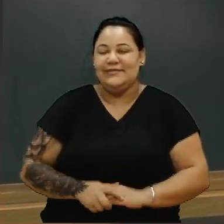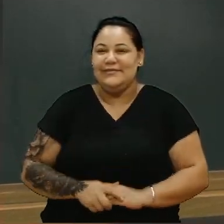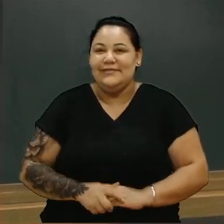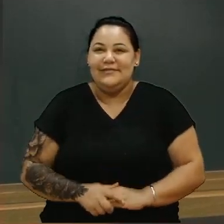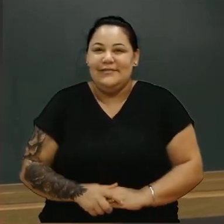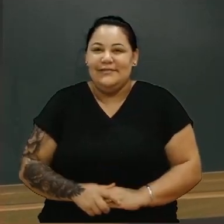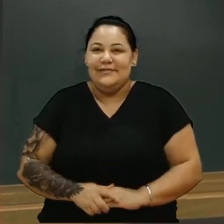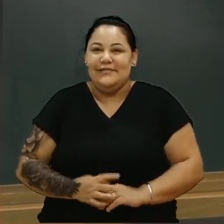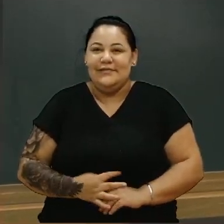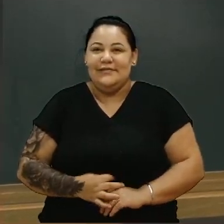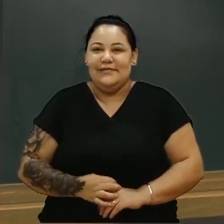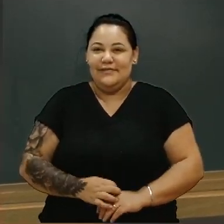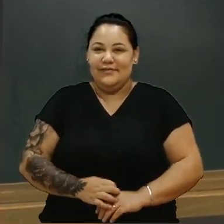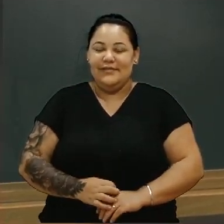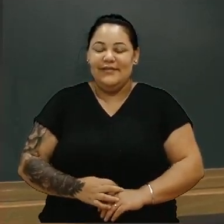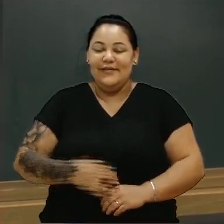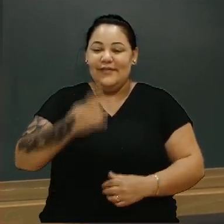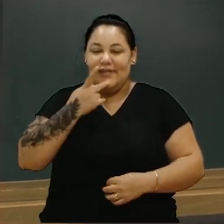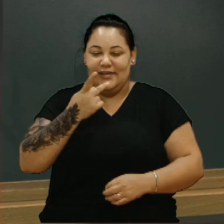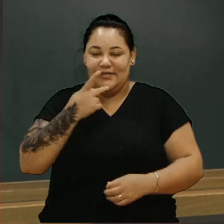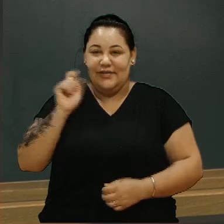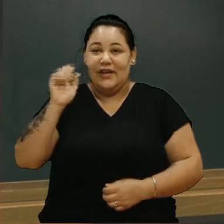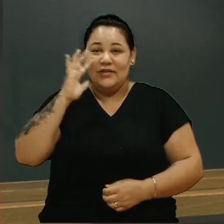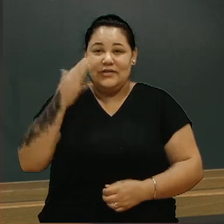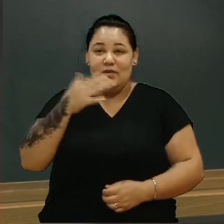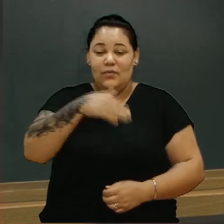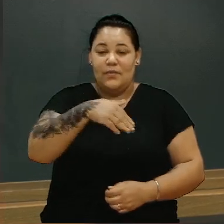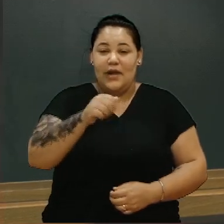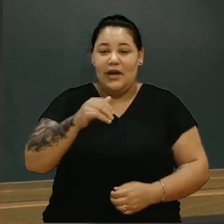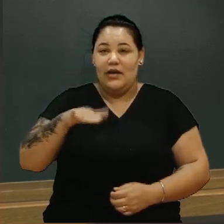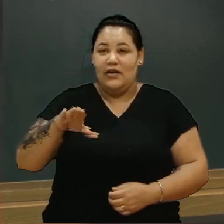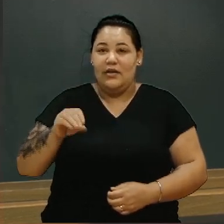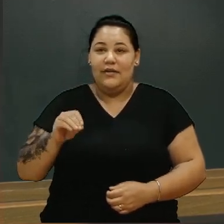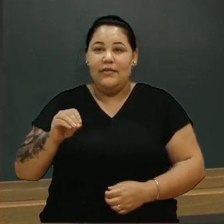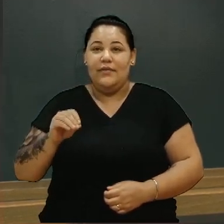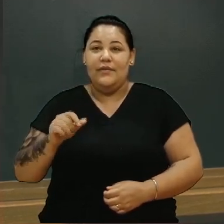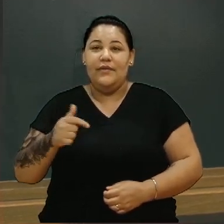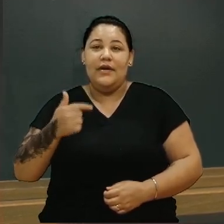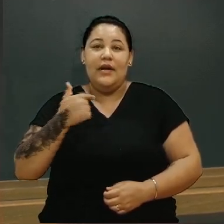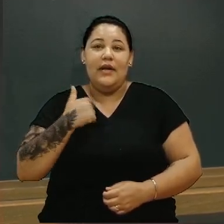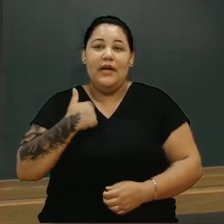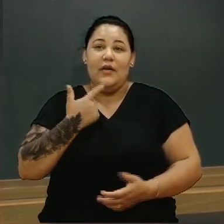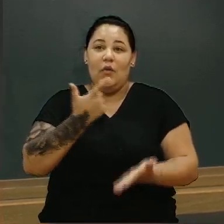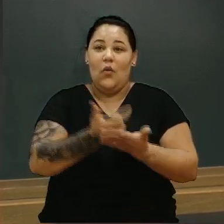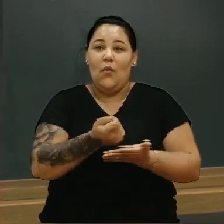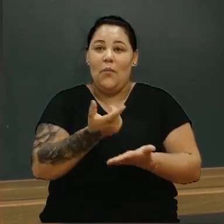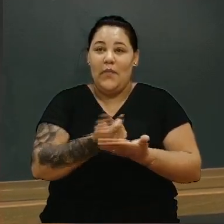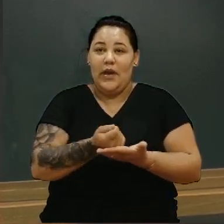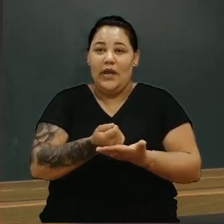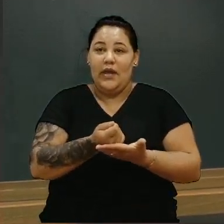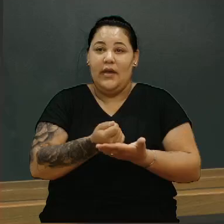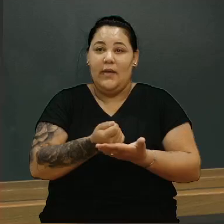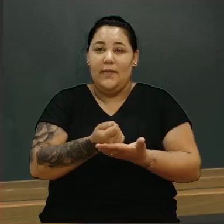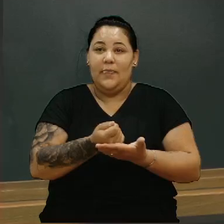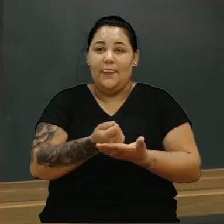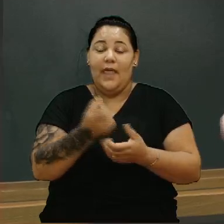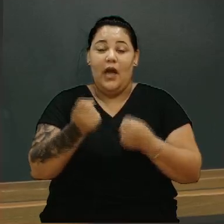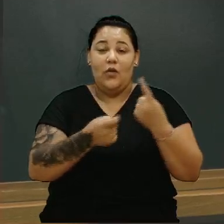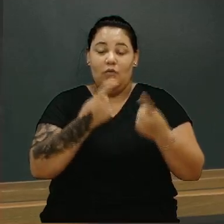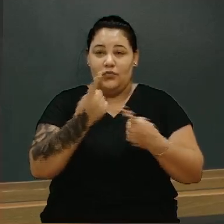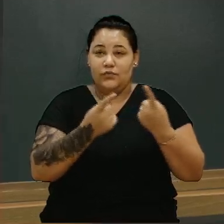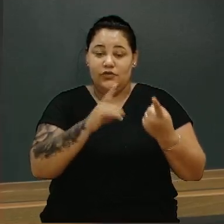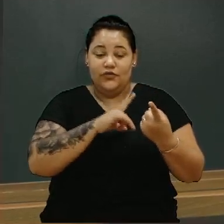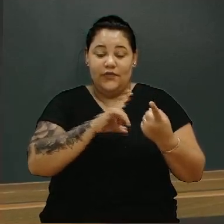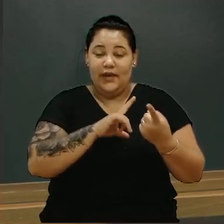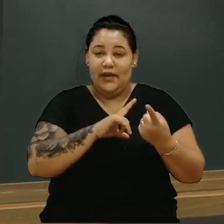fatos, quando da tragédia de maio, eu acabei comprando alguns aparelhos para que houvesse conversão de energia.